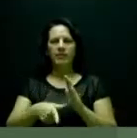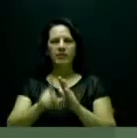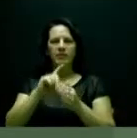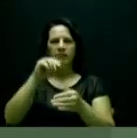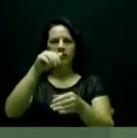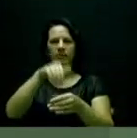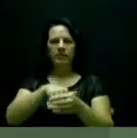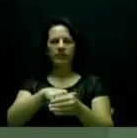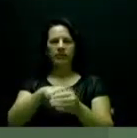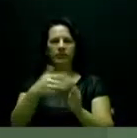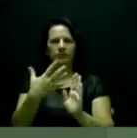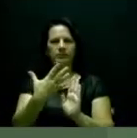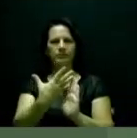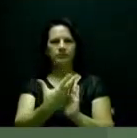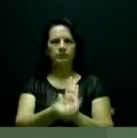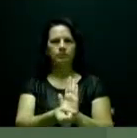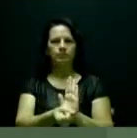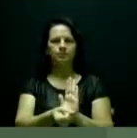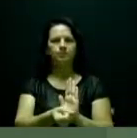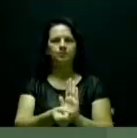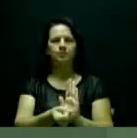antecipar o meu voto favorável